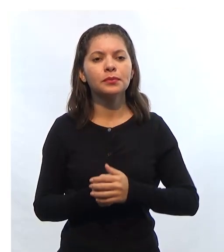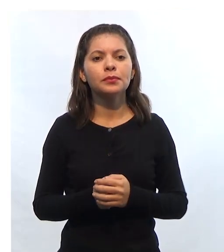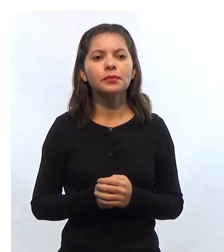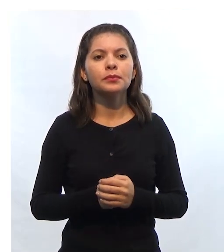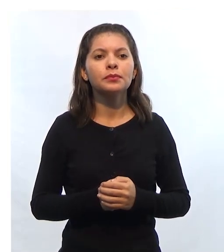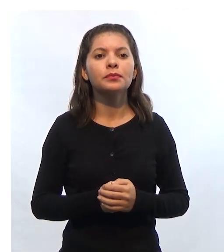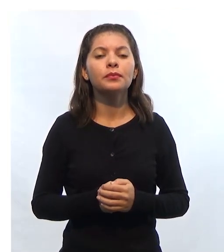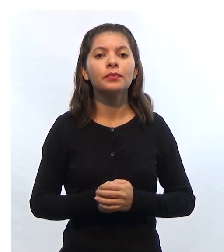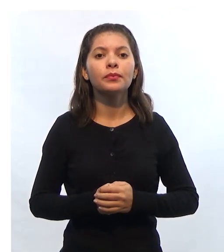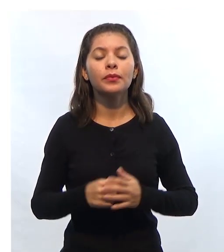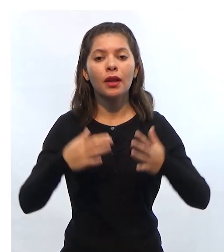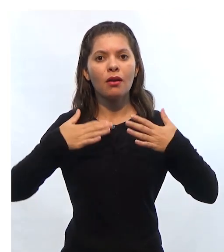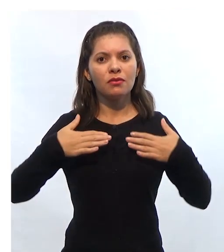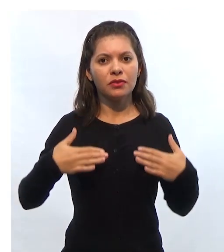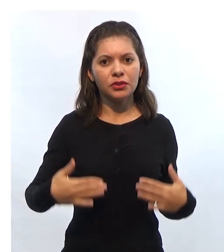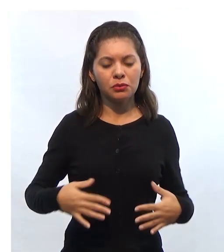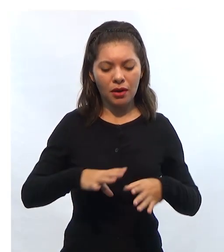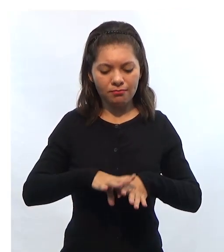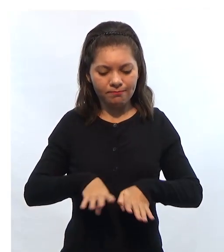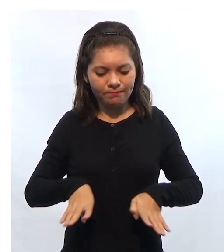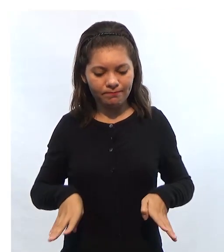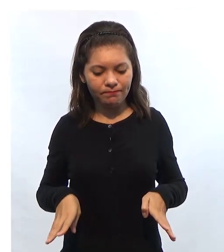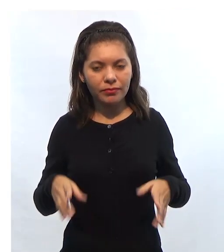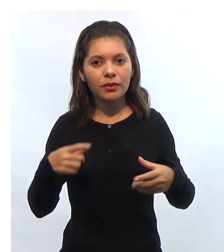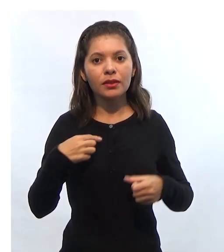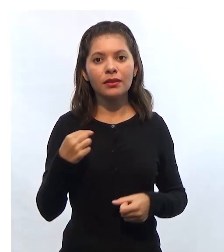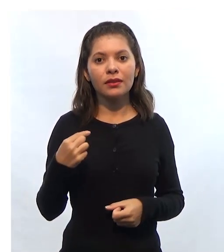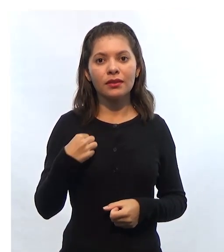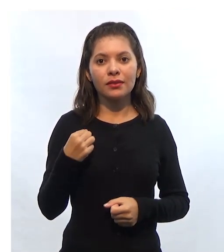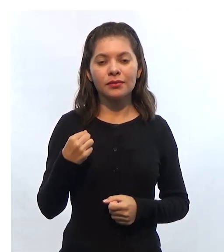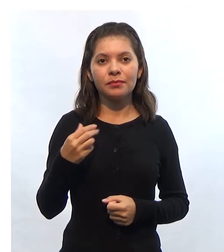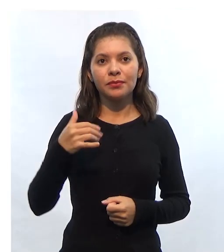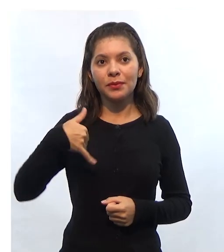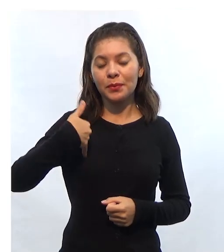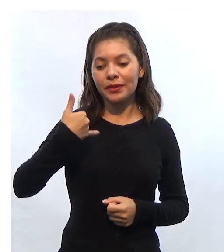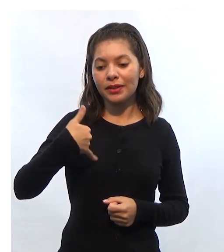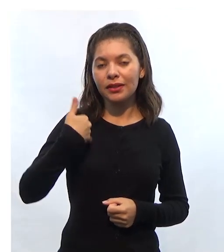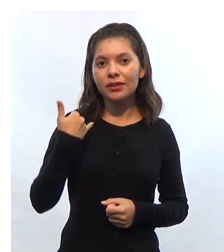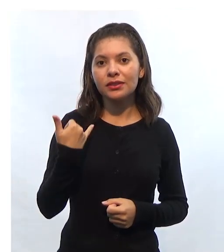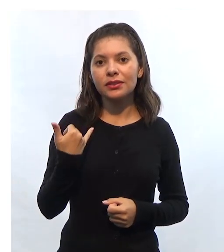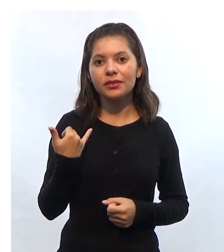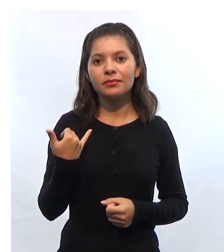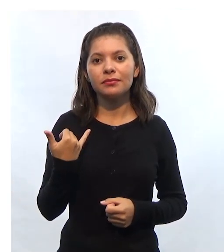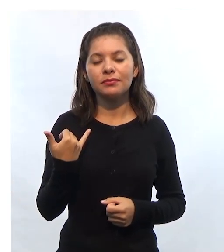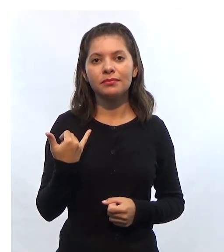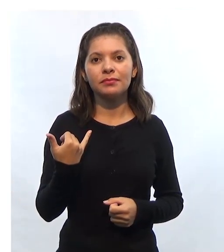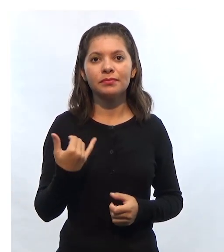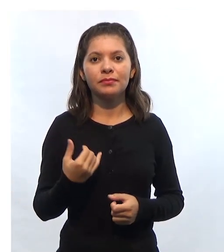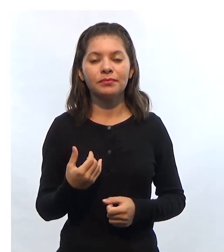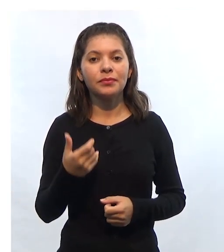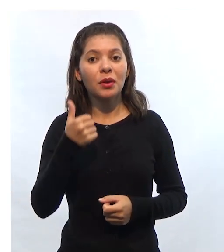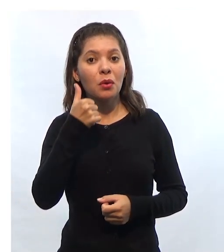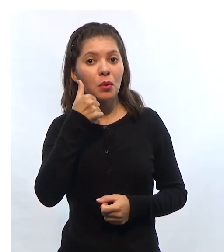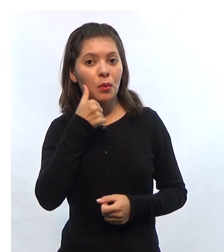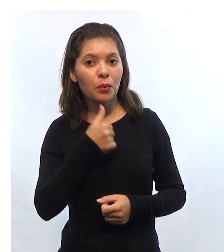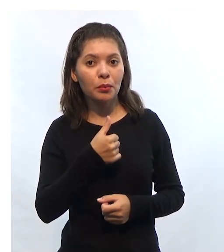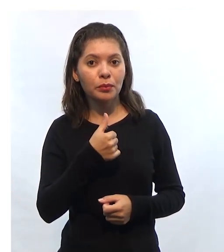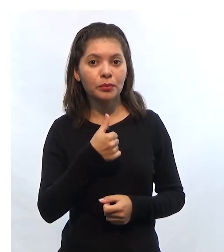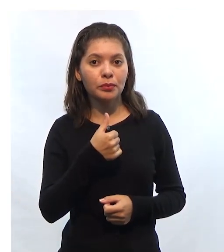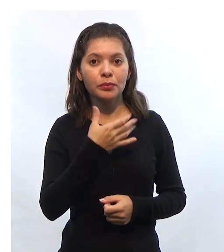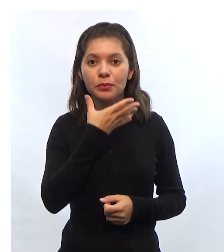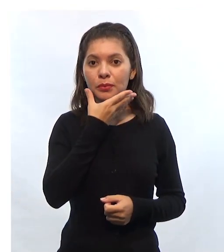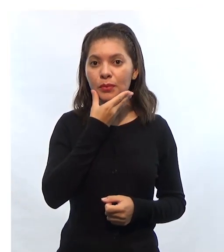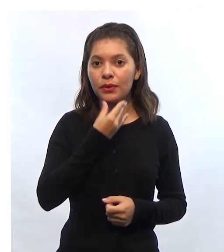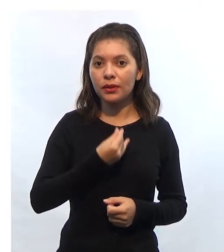aos seus mercados-alvo. Então, o vestuário ele trabalha muito, claro, com a faixa etária, com a idade, com o